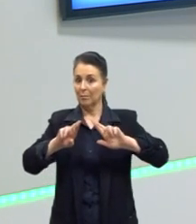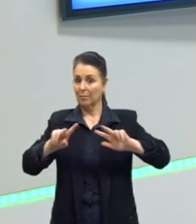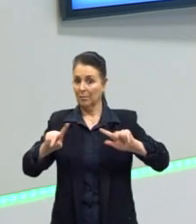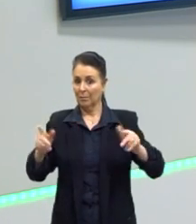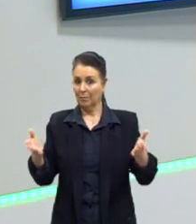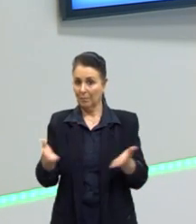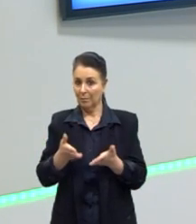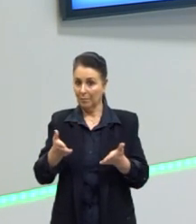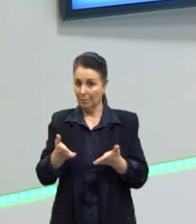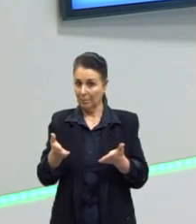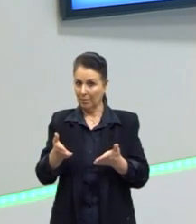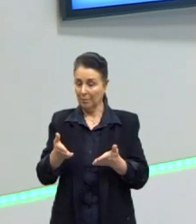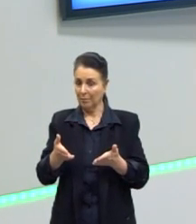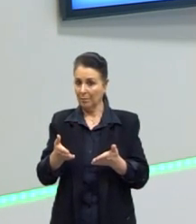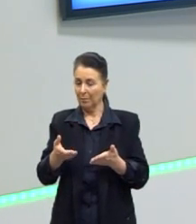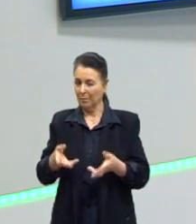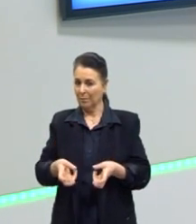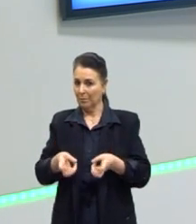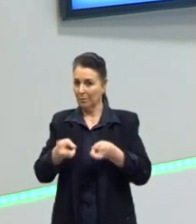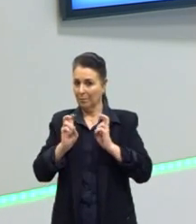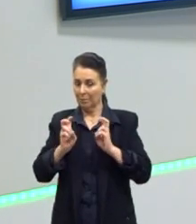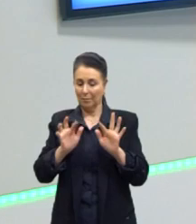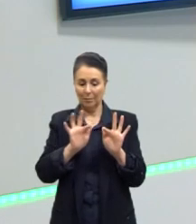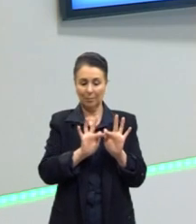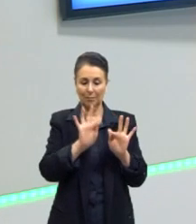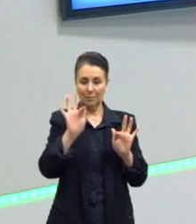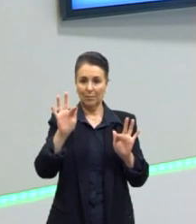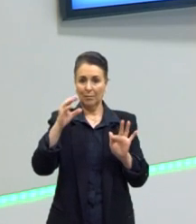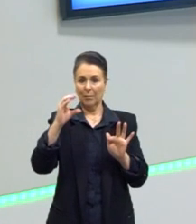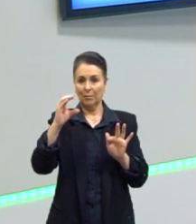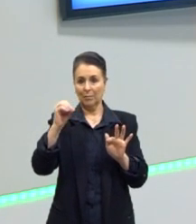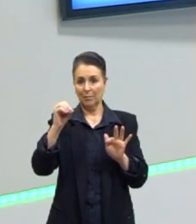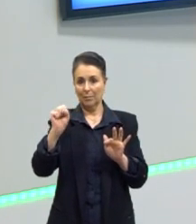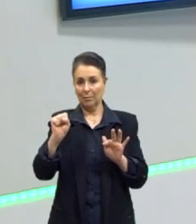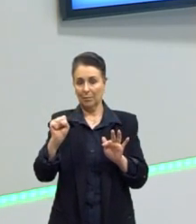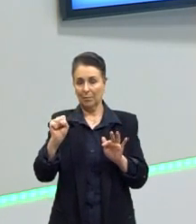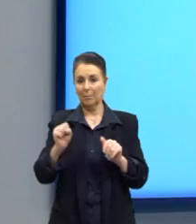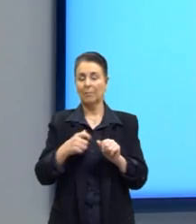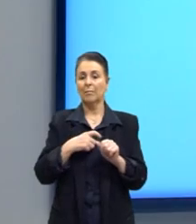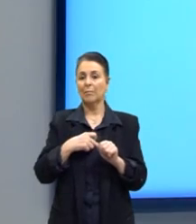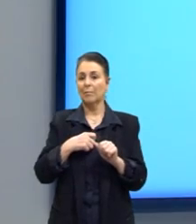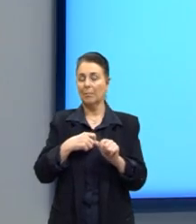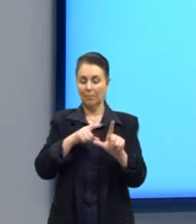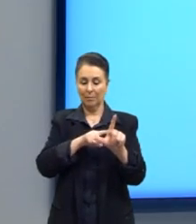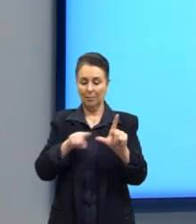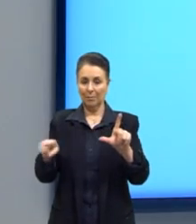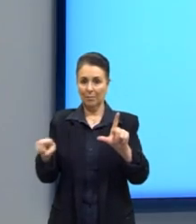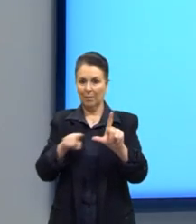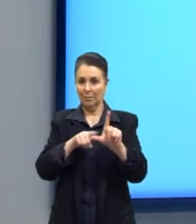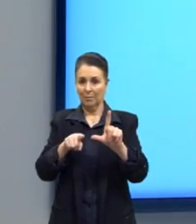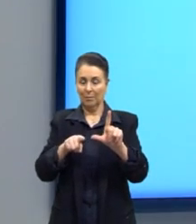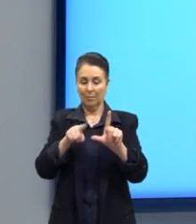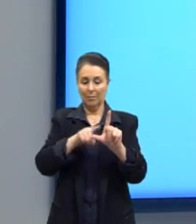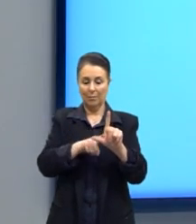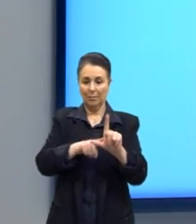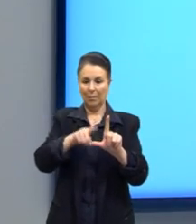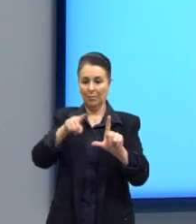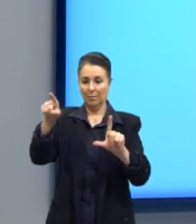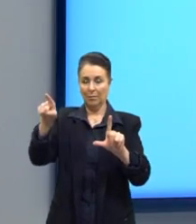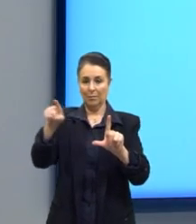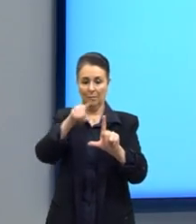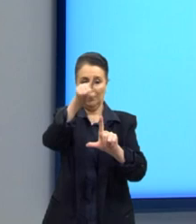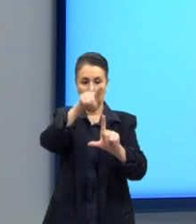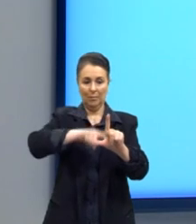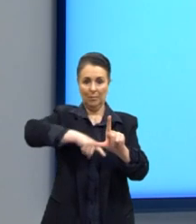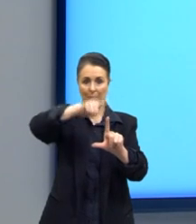que a gente encontra né com a função cosseno aqui é a questão de que o gráfico do seno